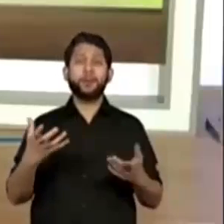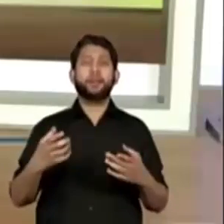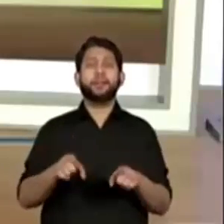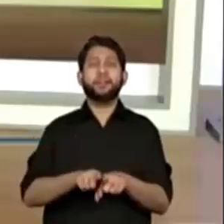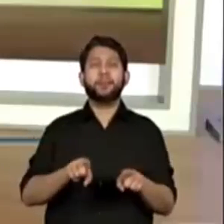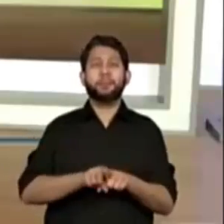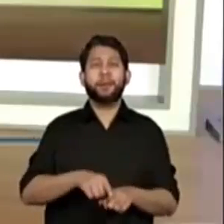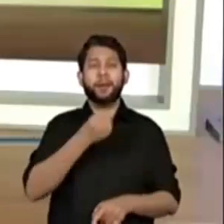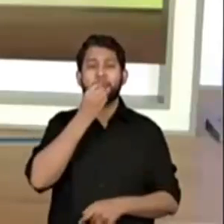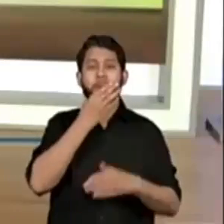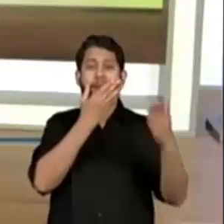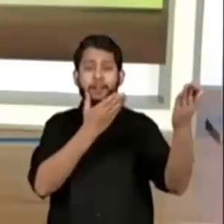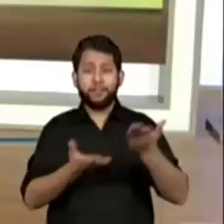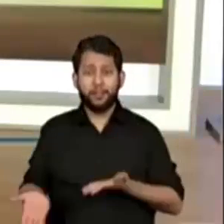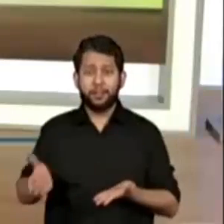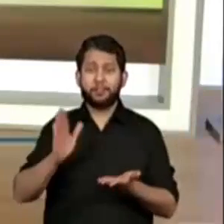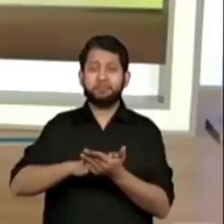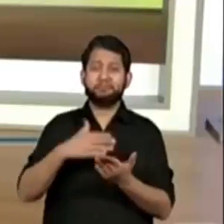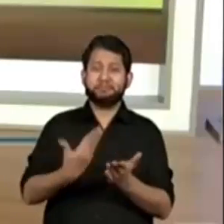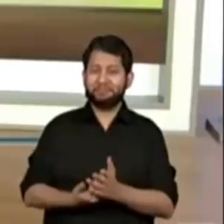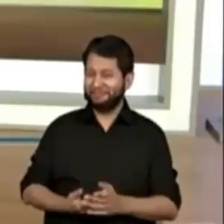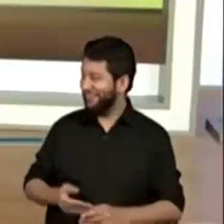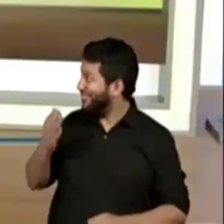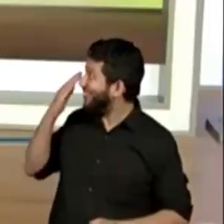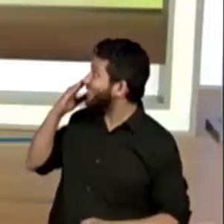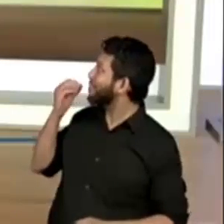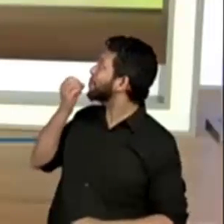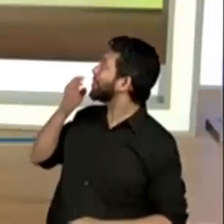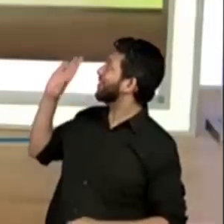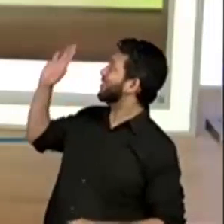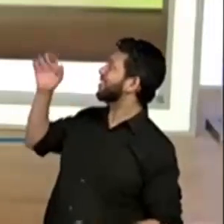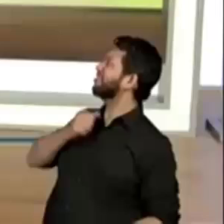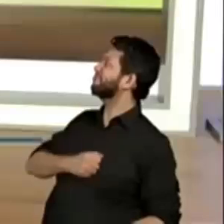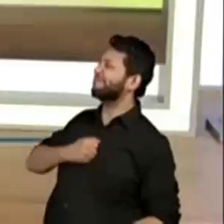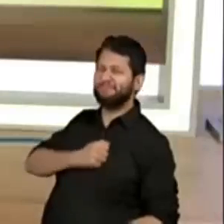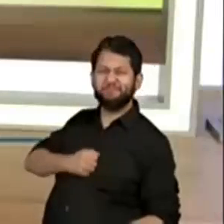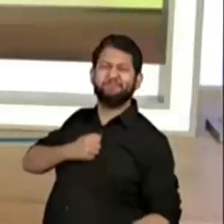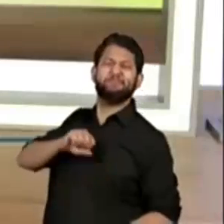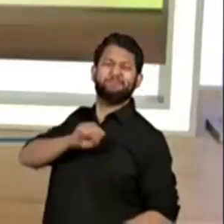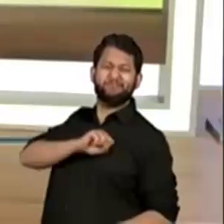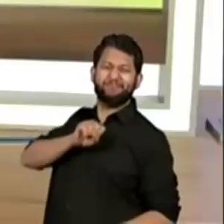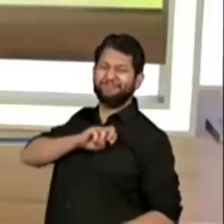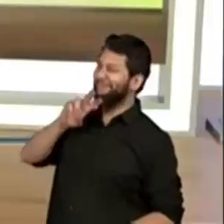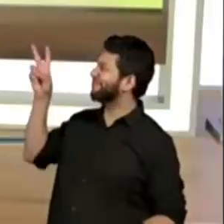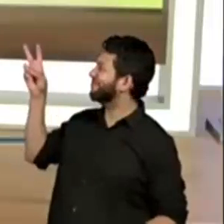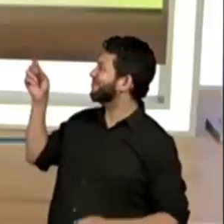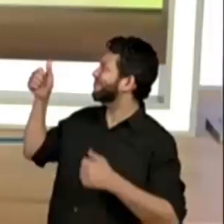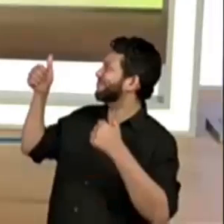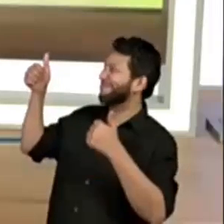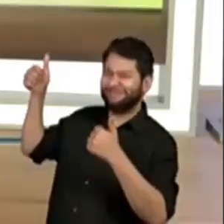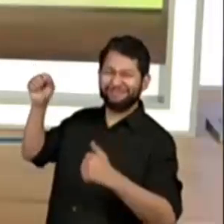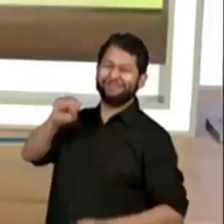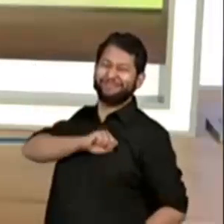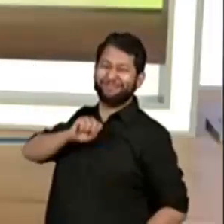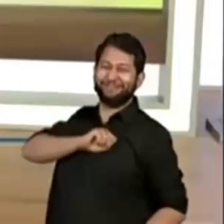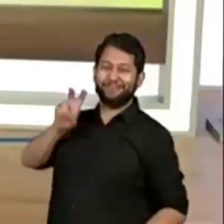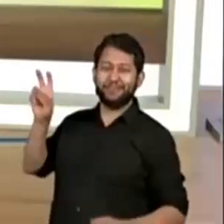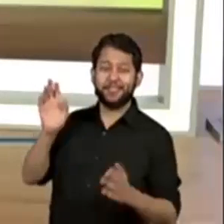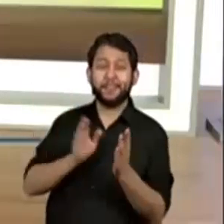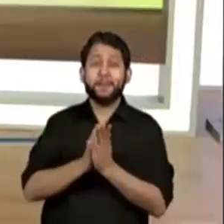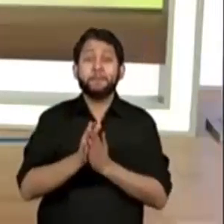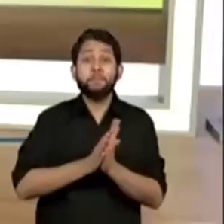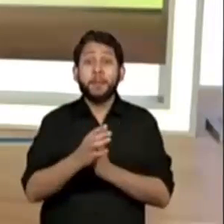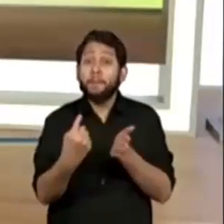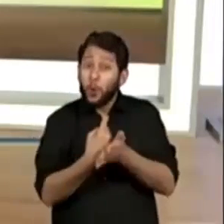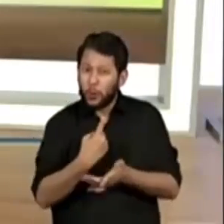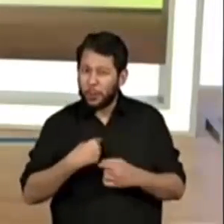também as boas-vindas ao Andrei. Olá, Andrei, estava com saudade também de você, tudo bem? Você está preparado para